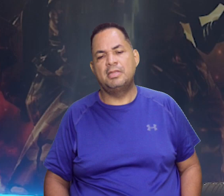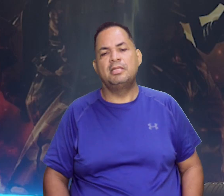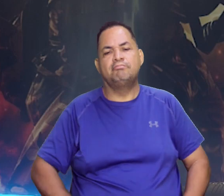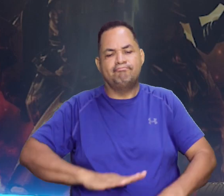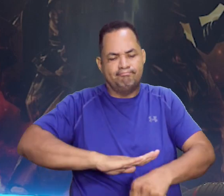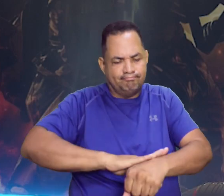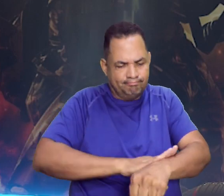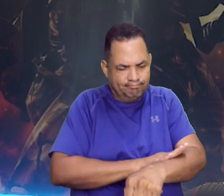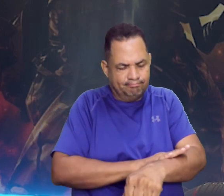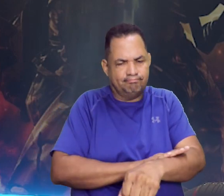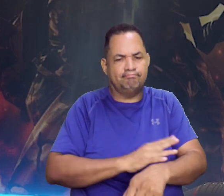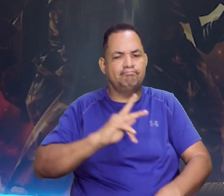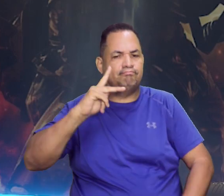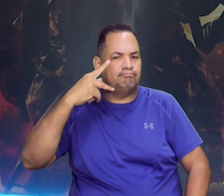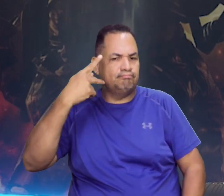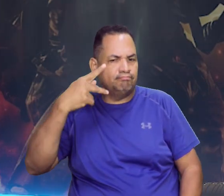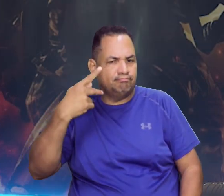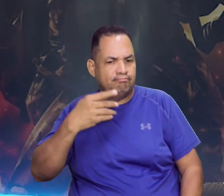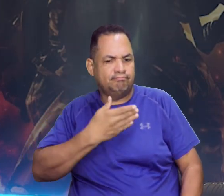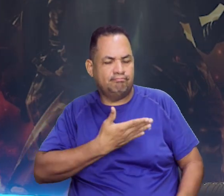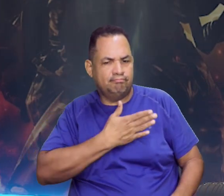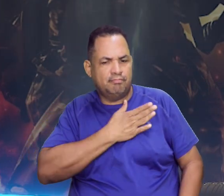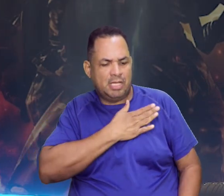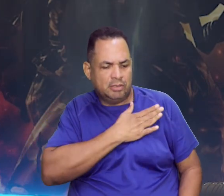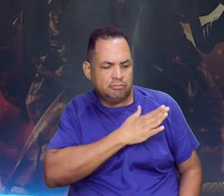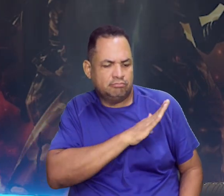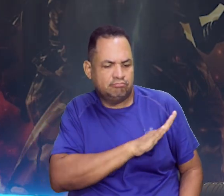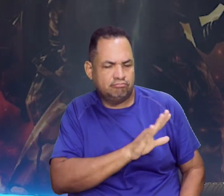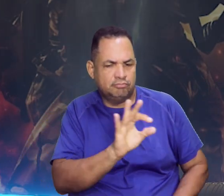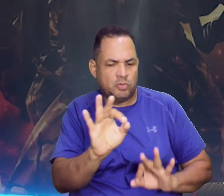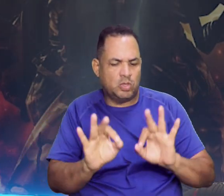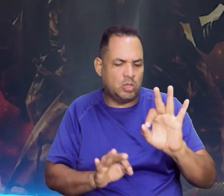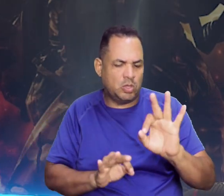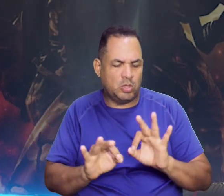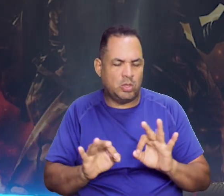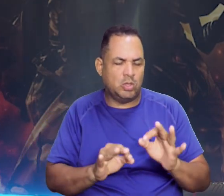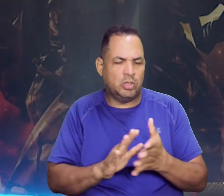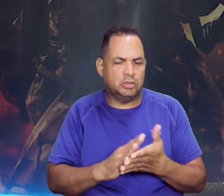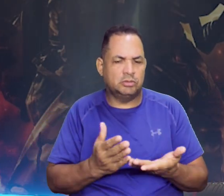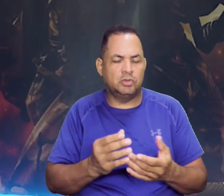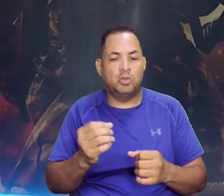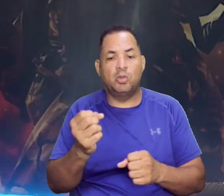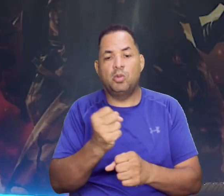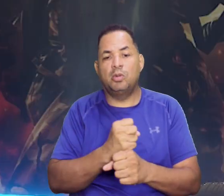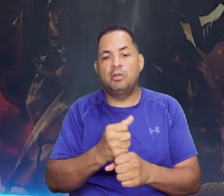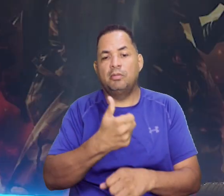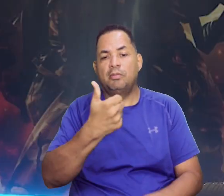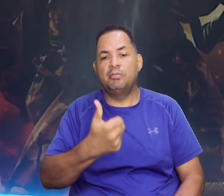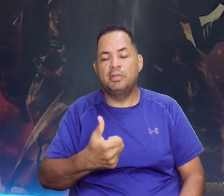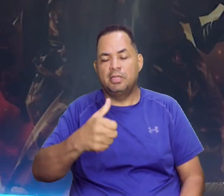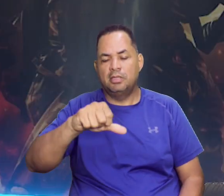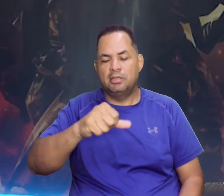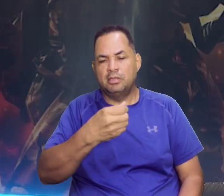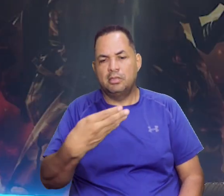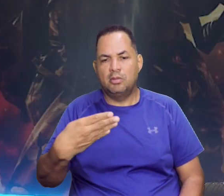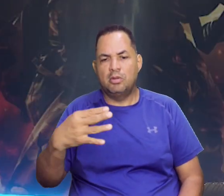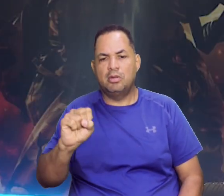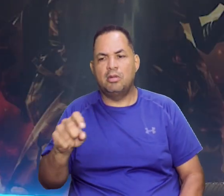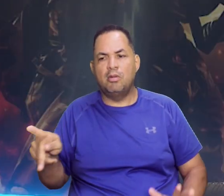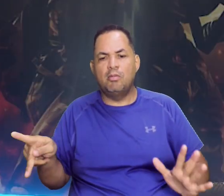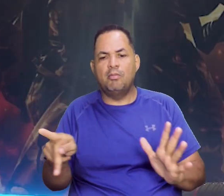racista, preconceituosa, que vai ser implantada em 1948 na África do Sul, vai ser o próprio governo quem